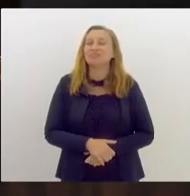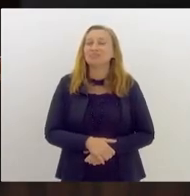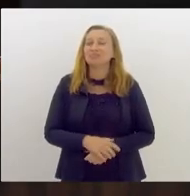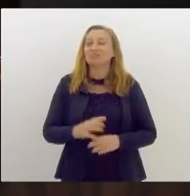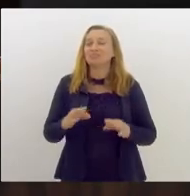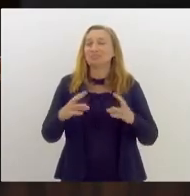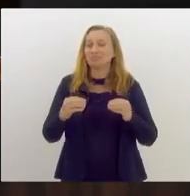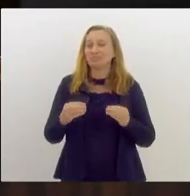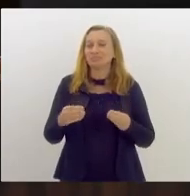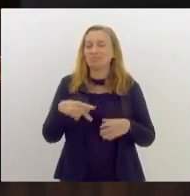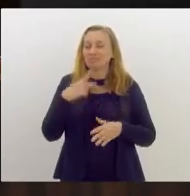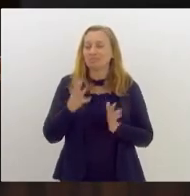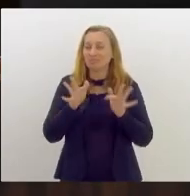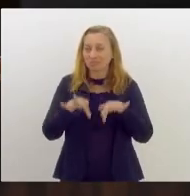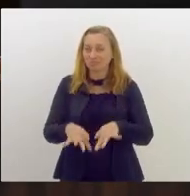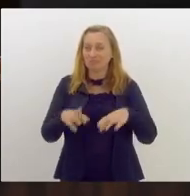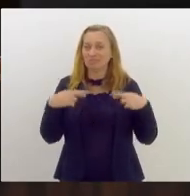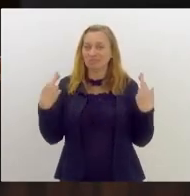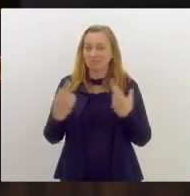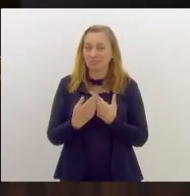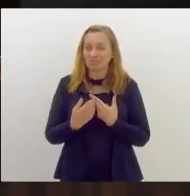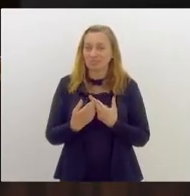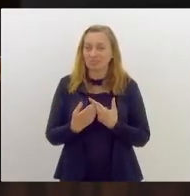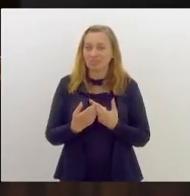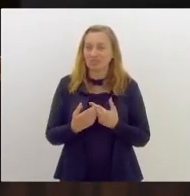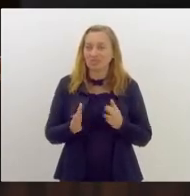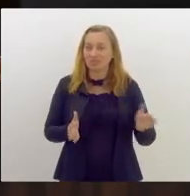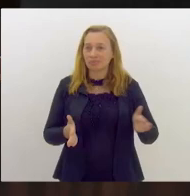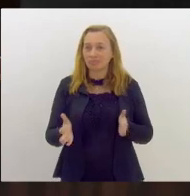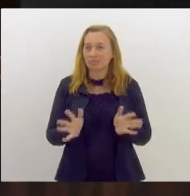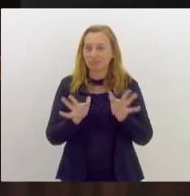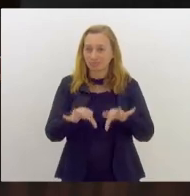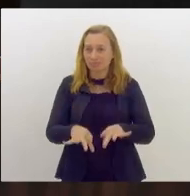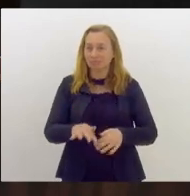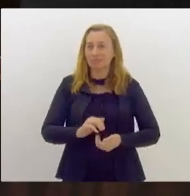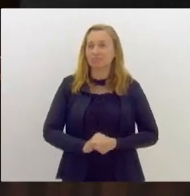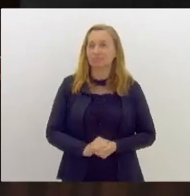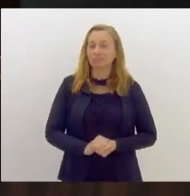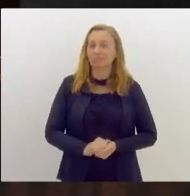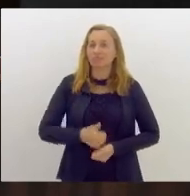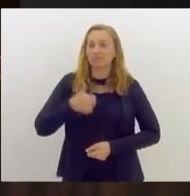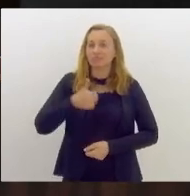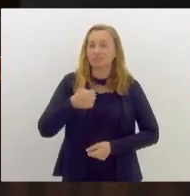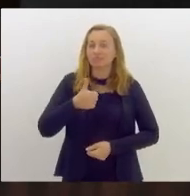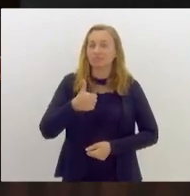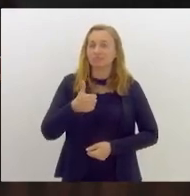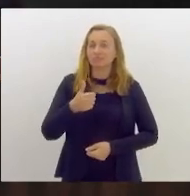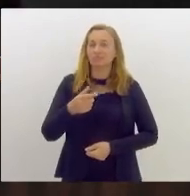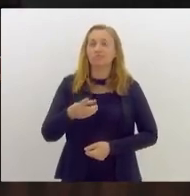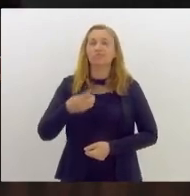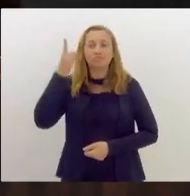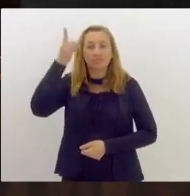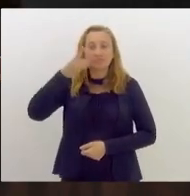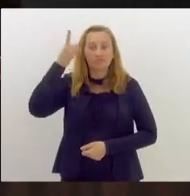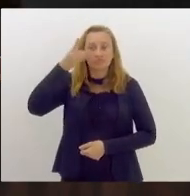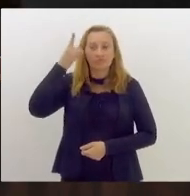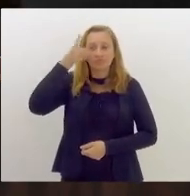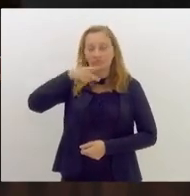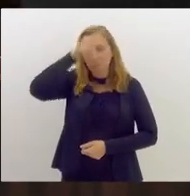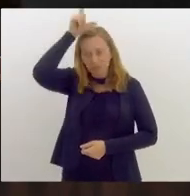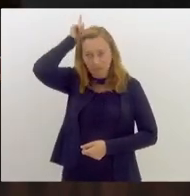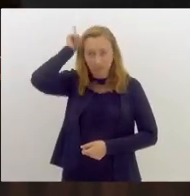tá encerrada a sessão faça seu expediente final primeiro orador